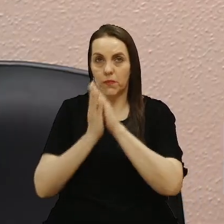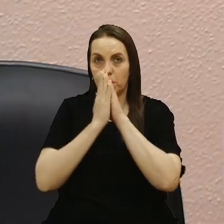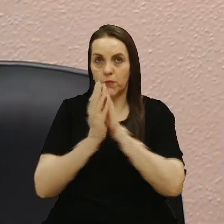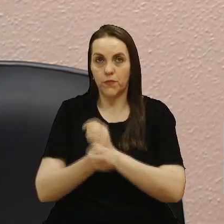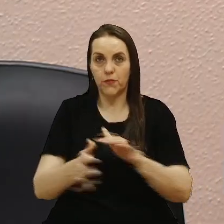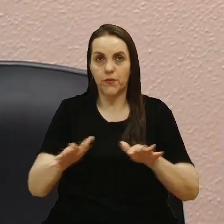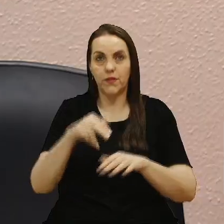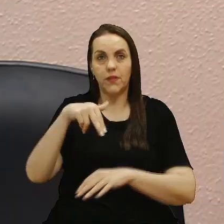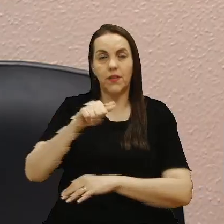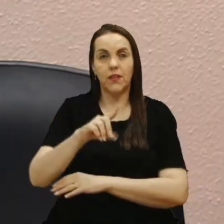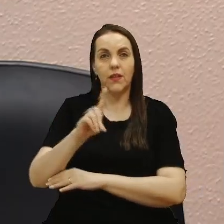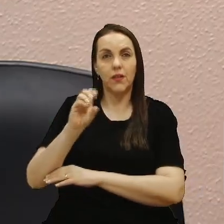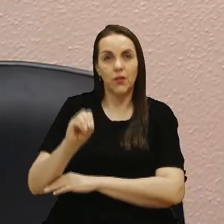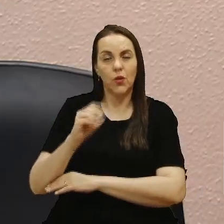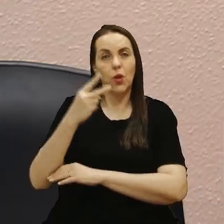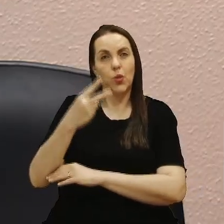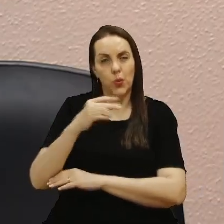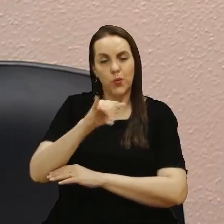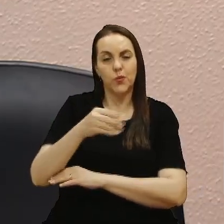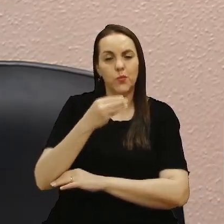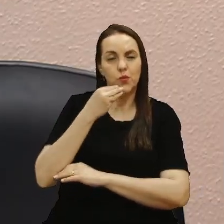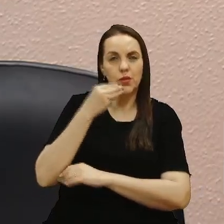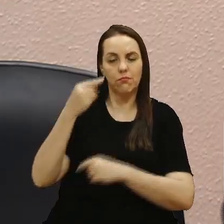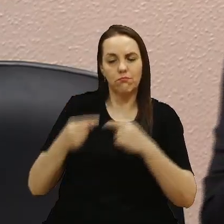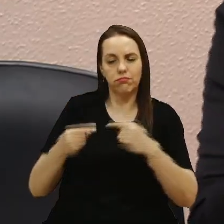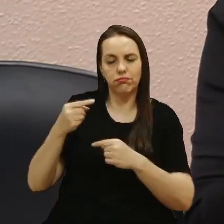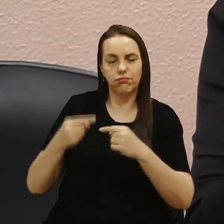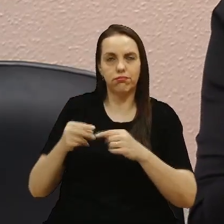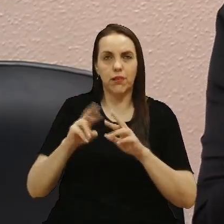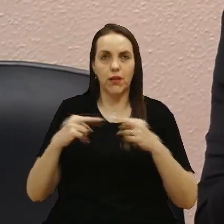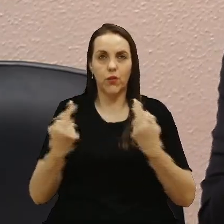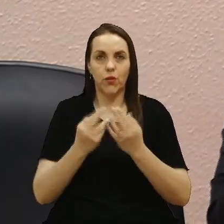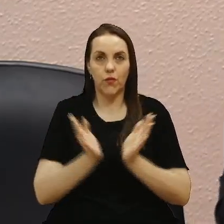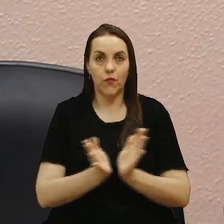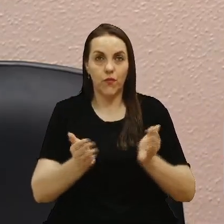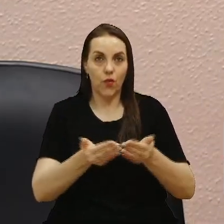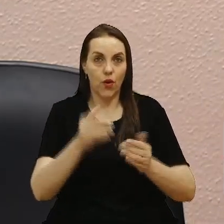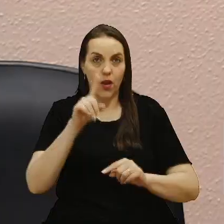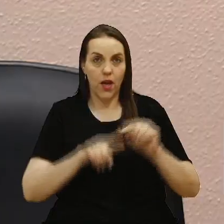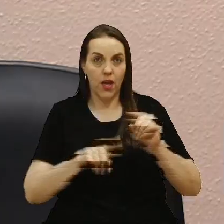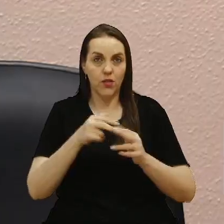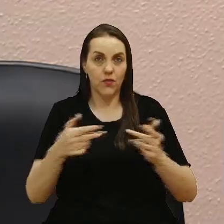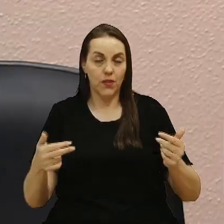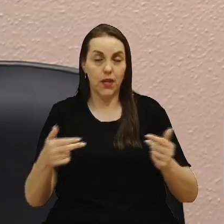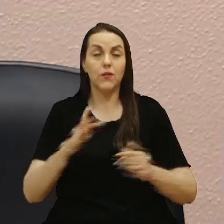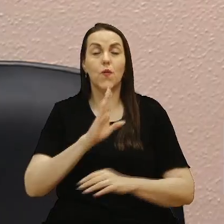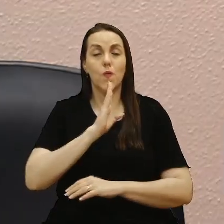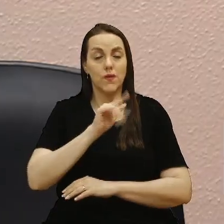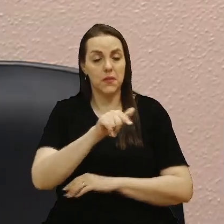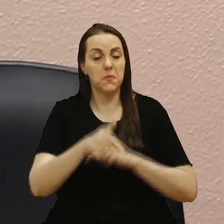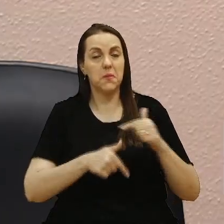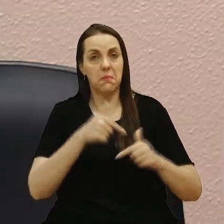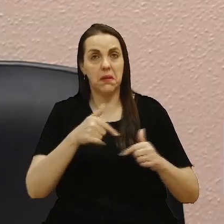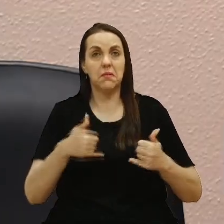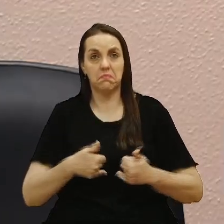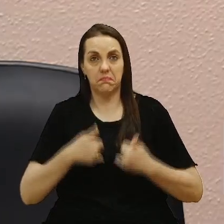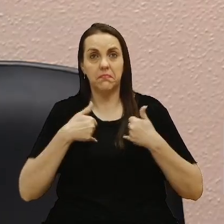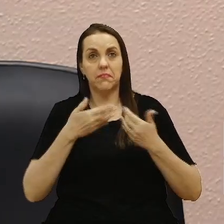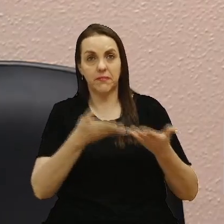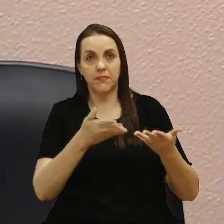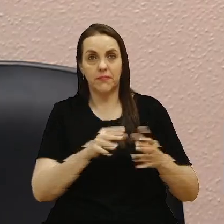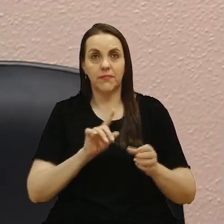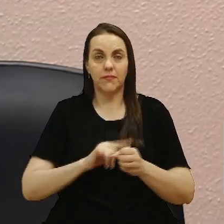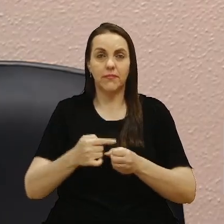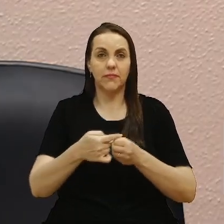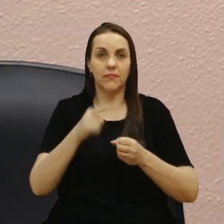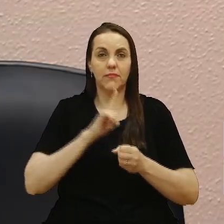duas oportunidades de 2 discussões, reuniões do fórum e outras atividades, conheci o trabalho e hoje me orgulha muito em dizer que a nossa cidade tem um